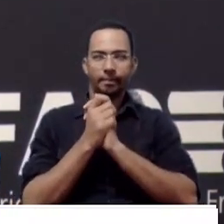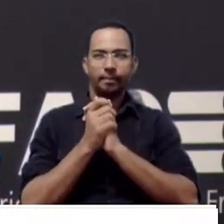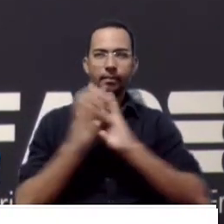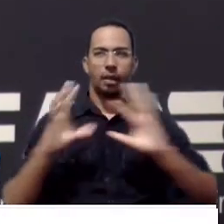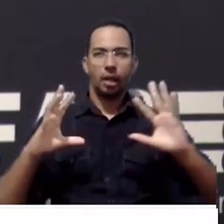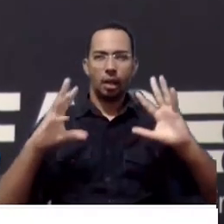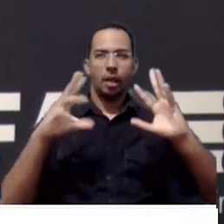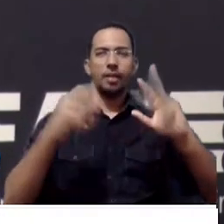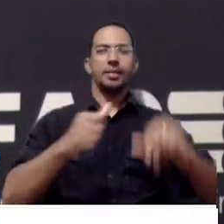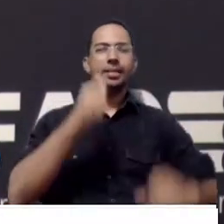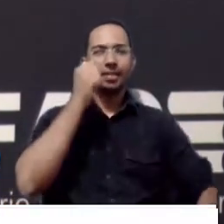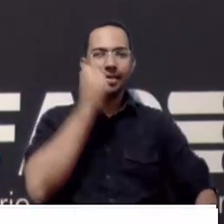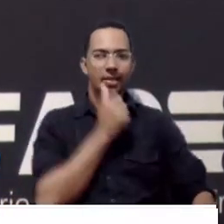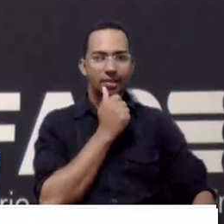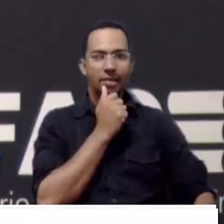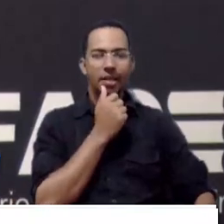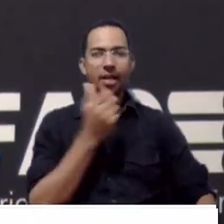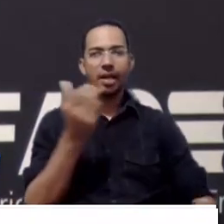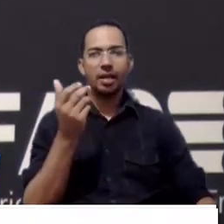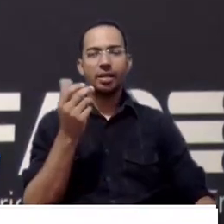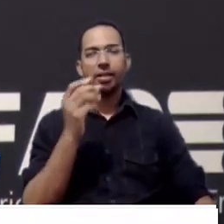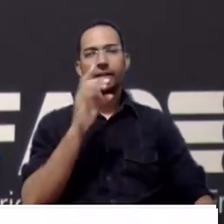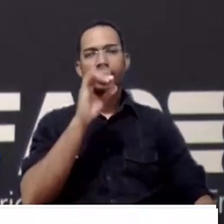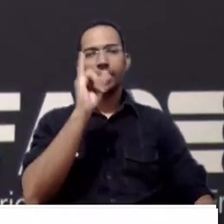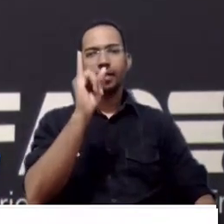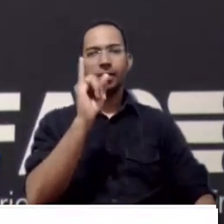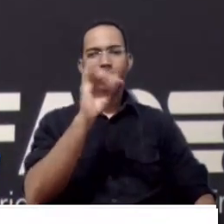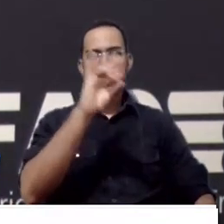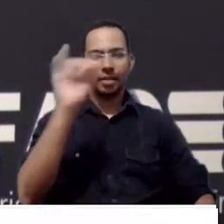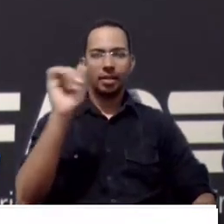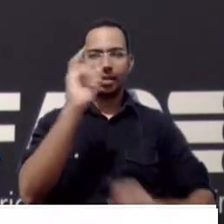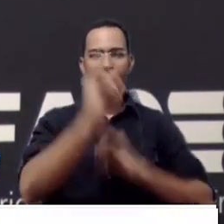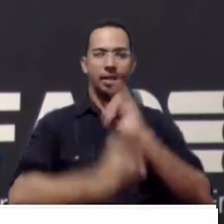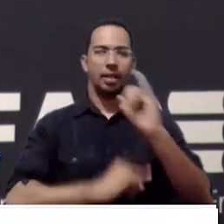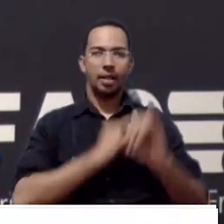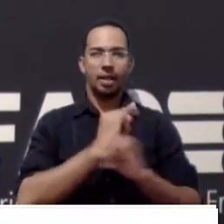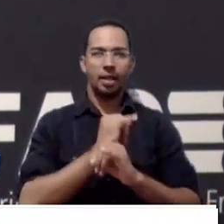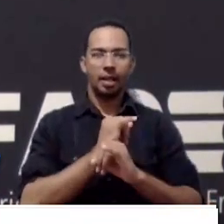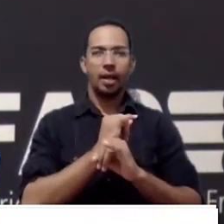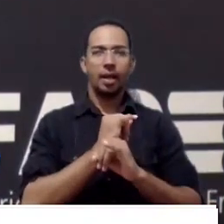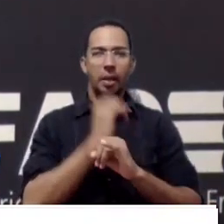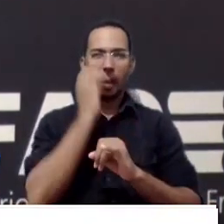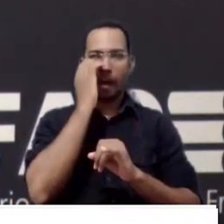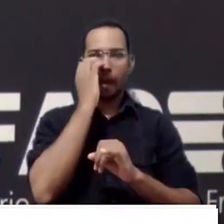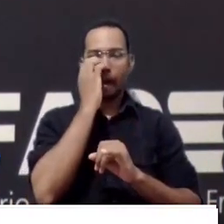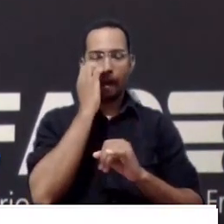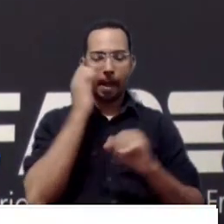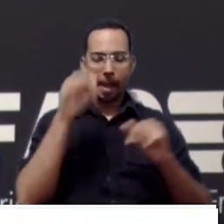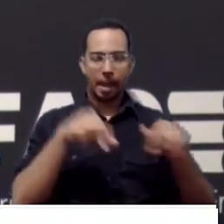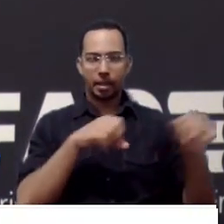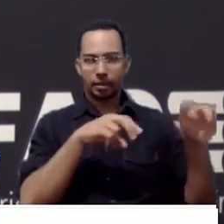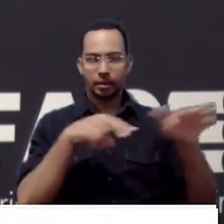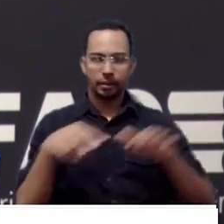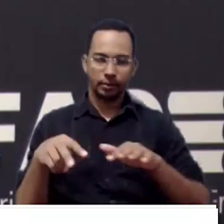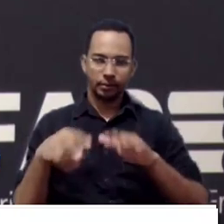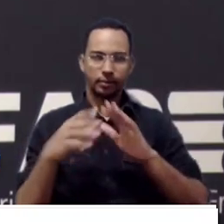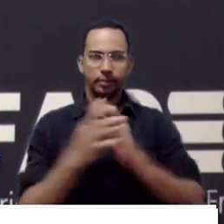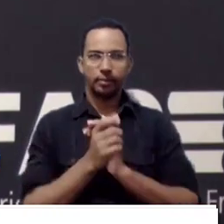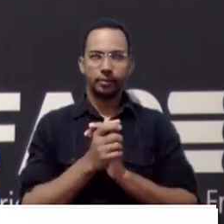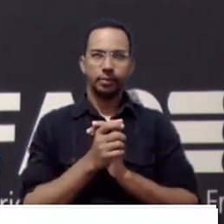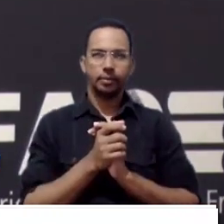mulheres pelo Dia Internacional das Mulheres, que será comemorado essa semana. E não é um